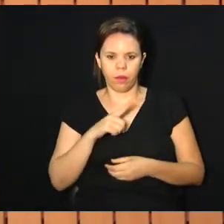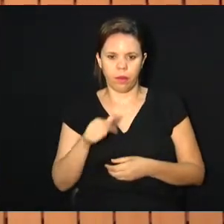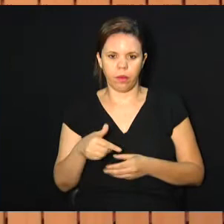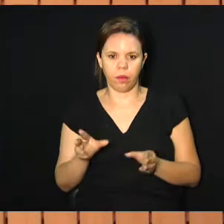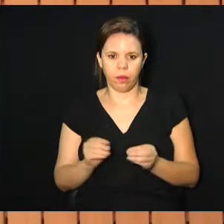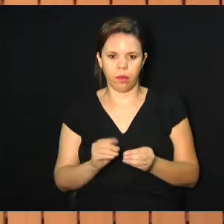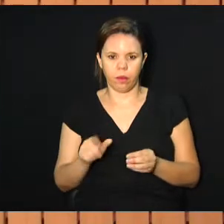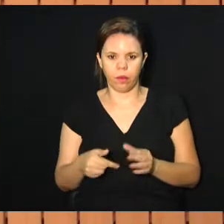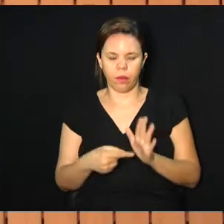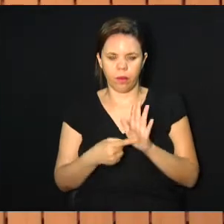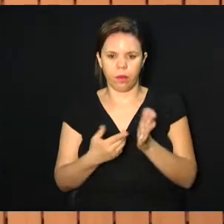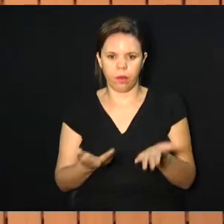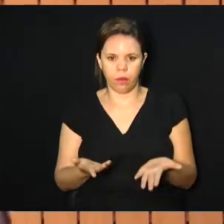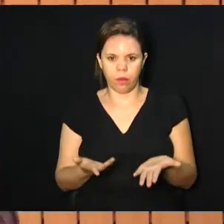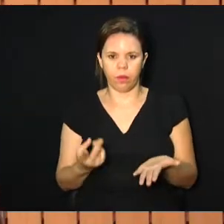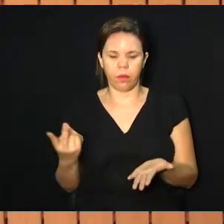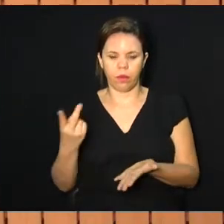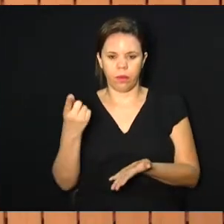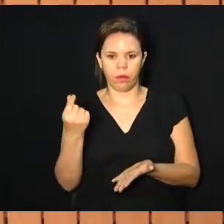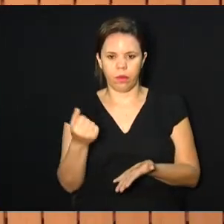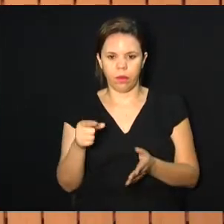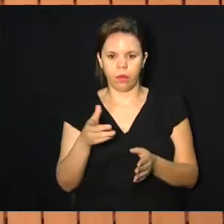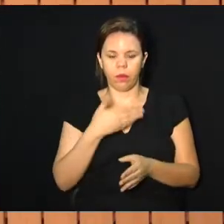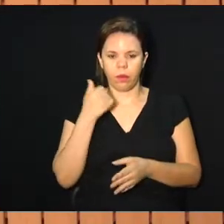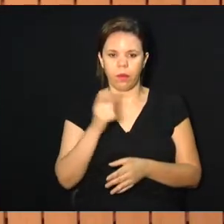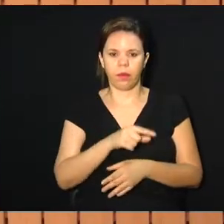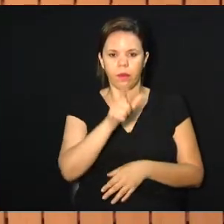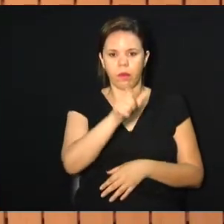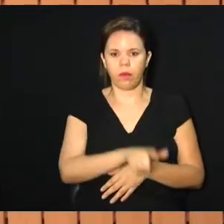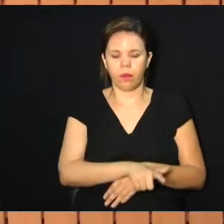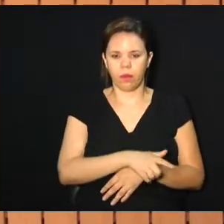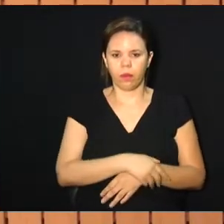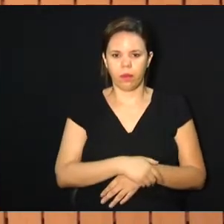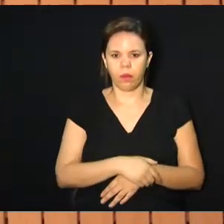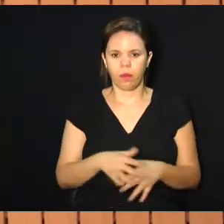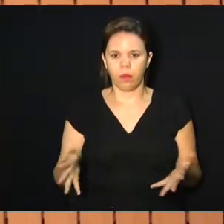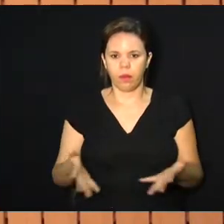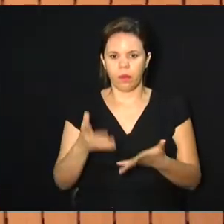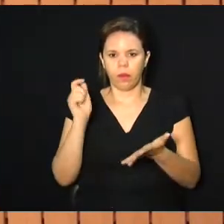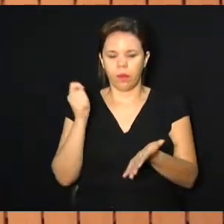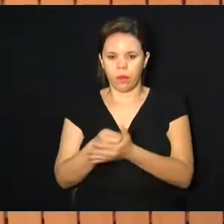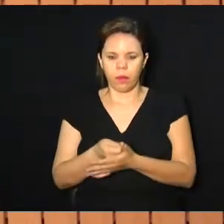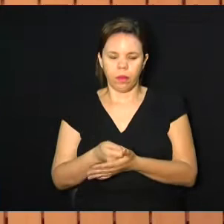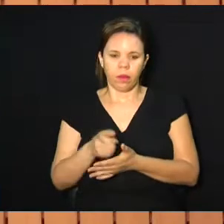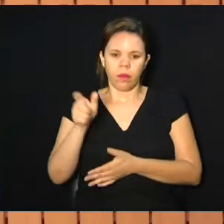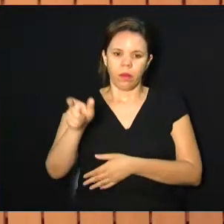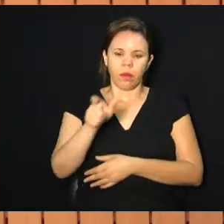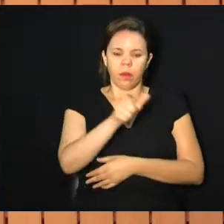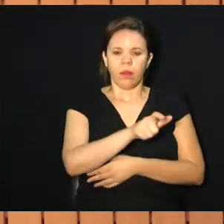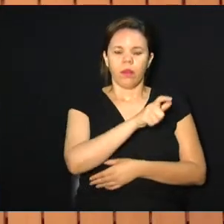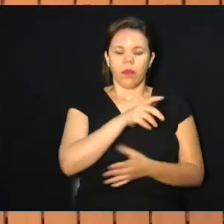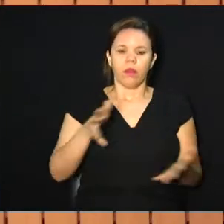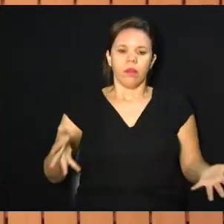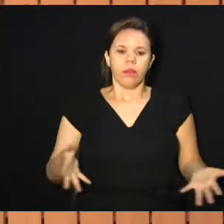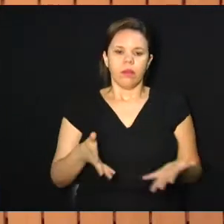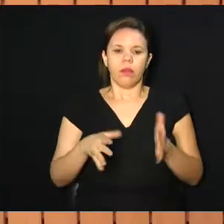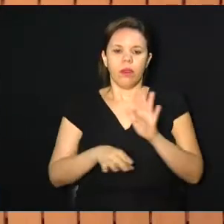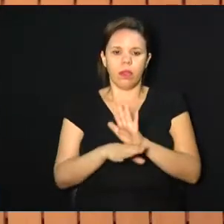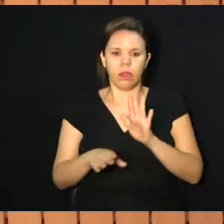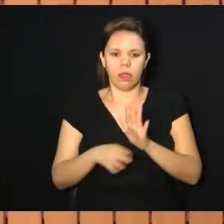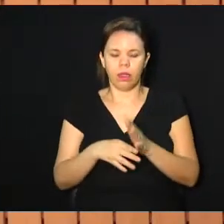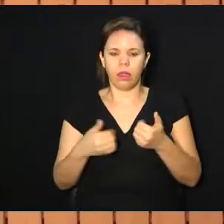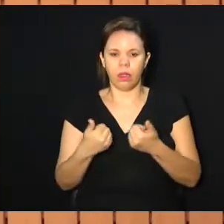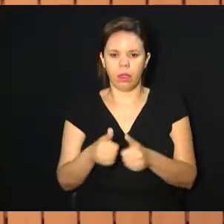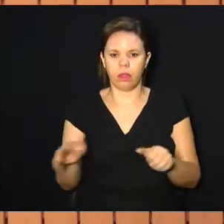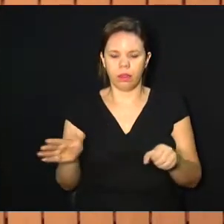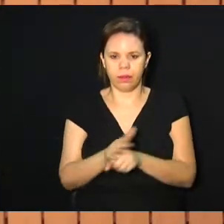de diretriz é que custo é melhor do que passageiro, porque passageiro estimula, pagamento por passageiro estimula o ônibus